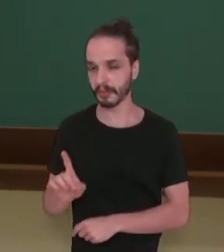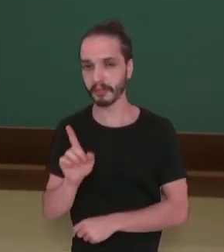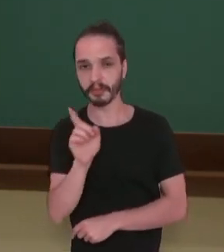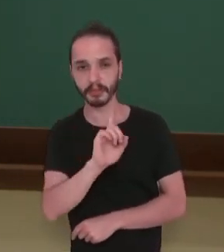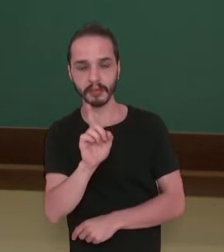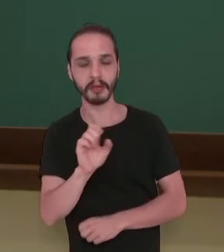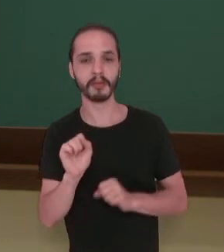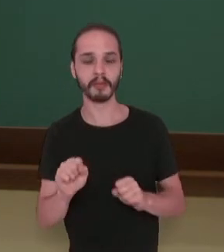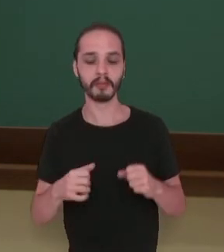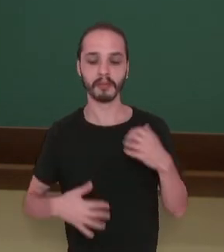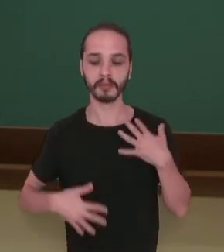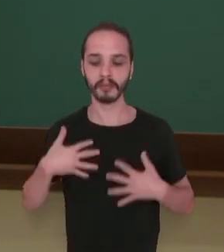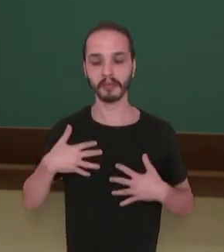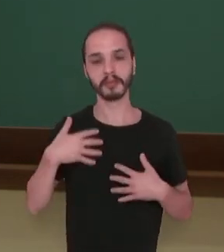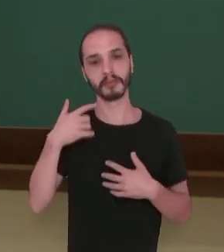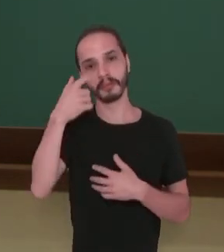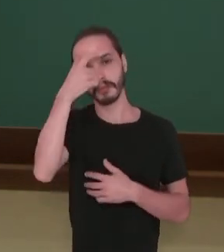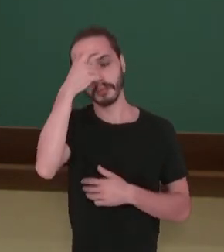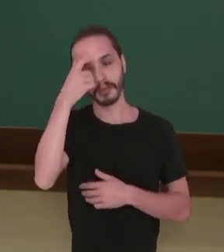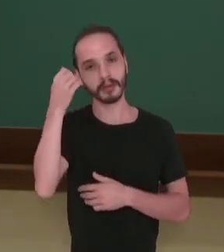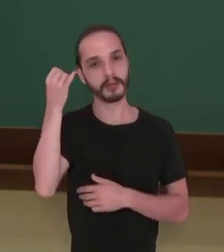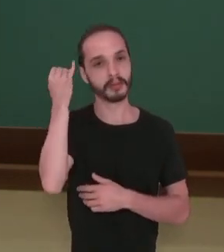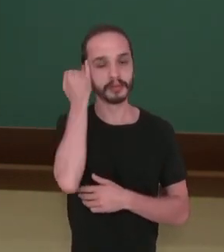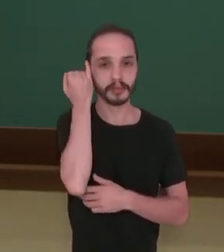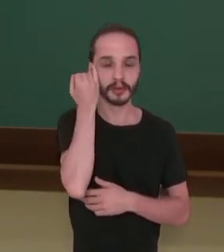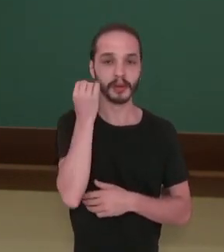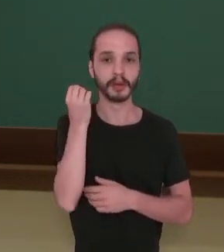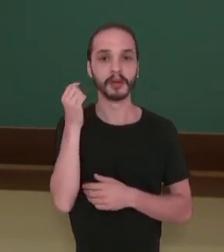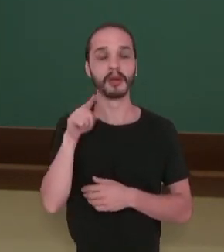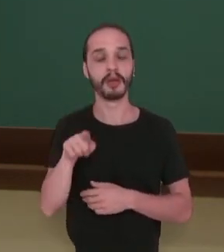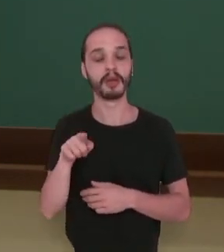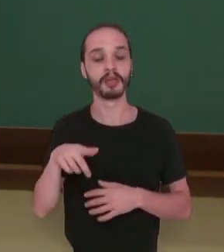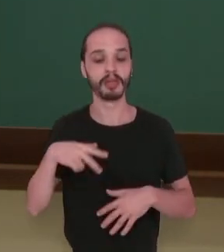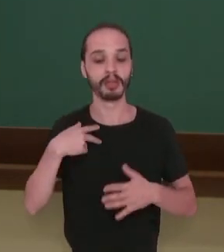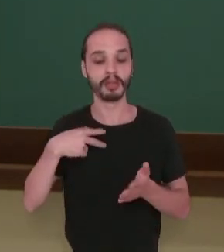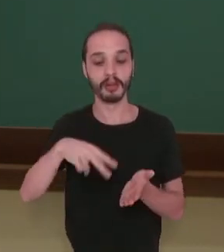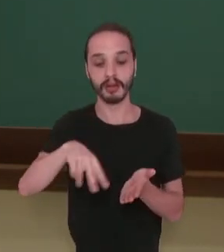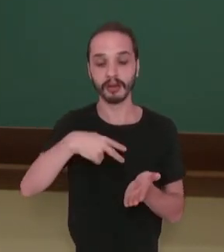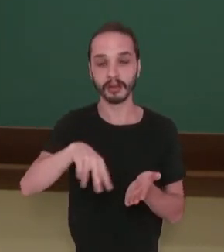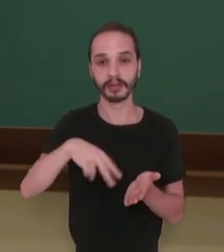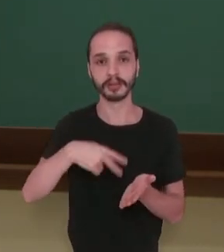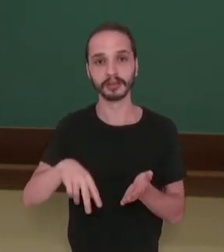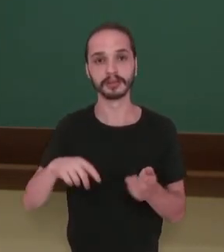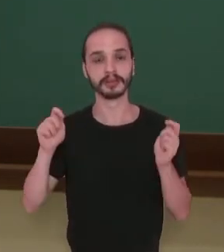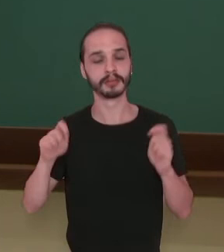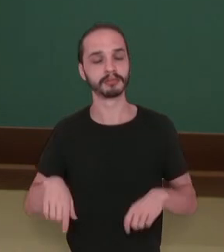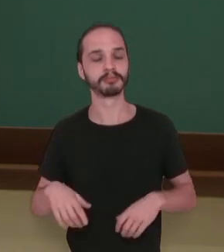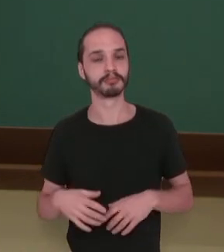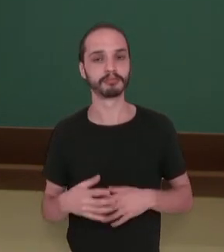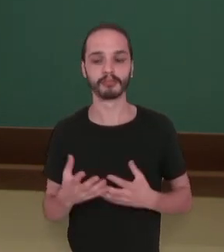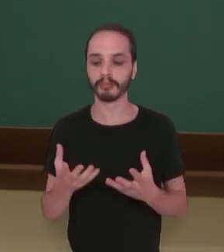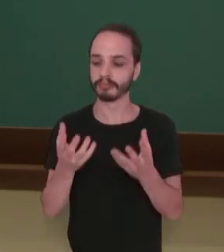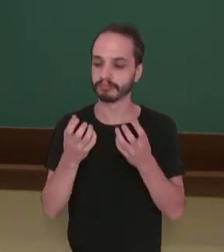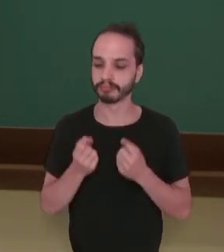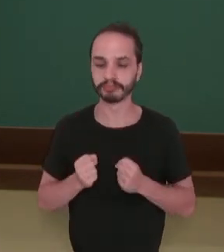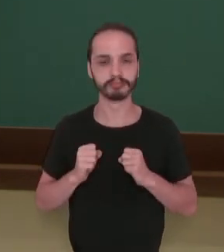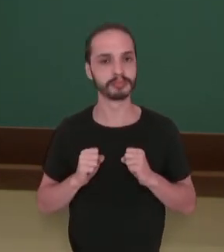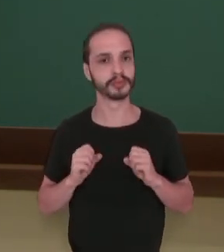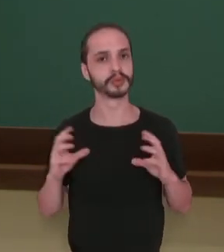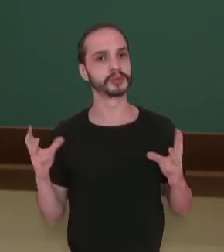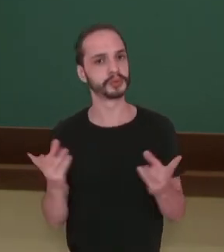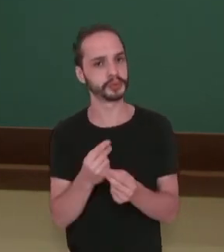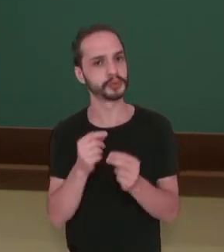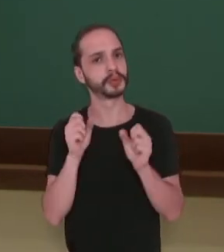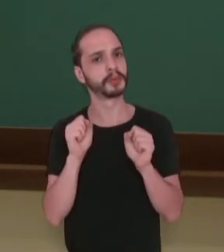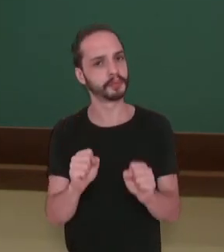seja ela física, mental, intelectual, a dança, ela abraça a todos e todos